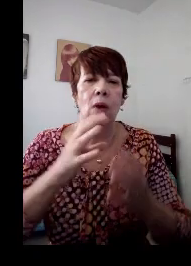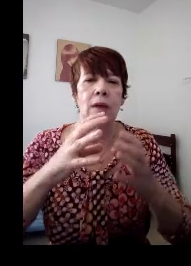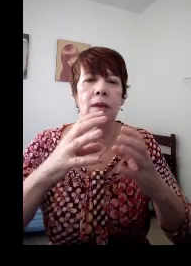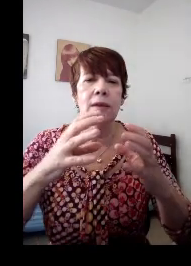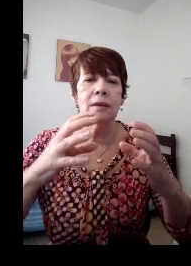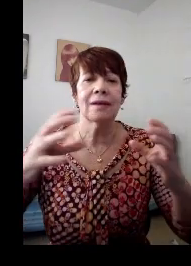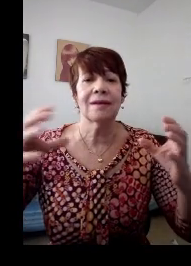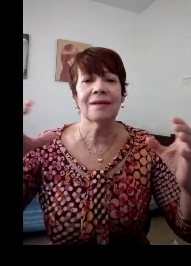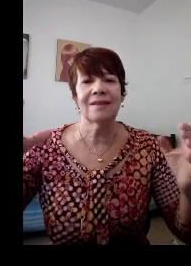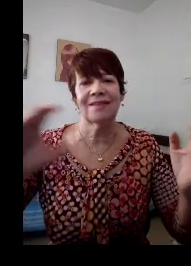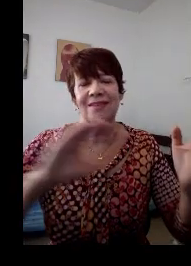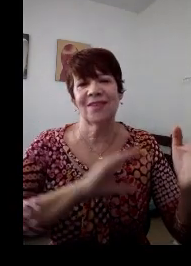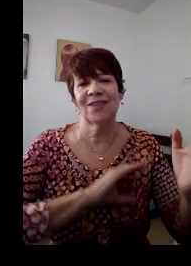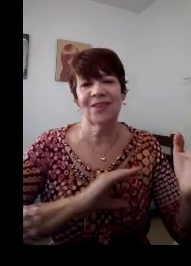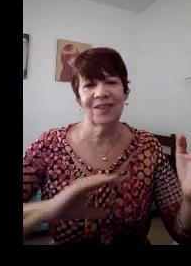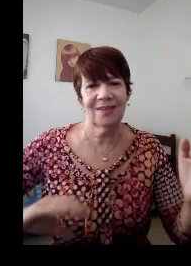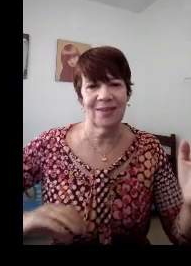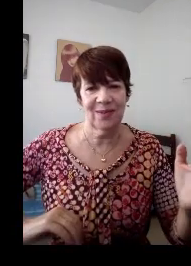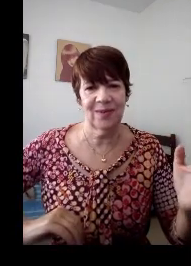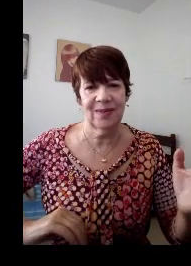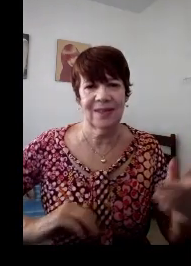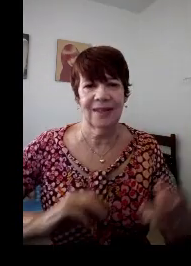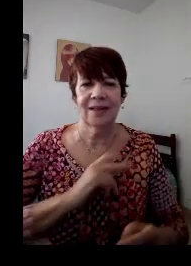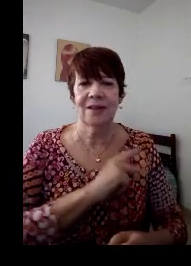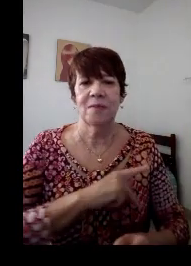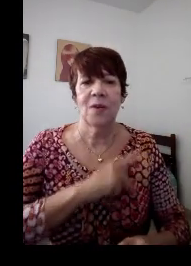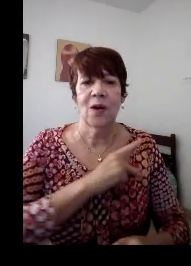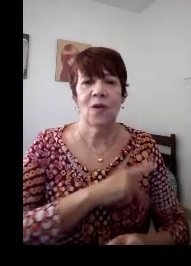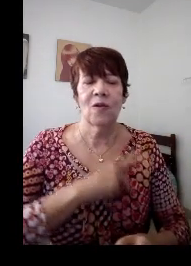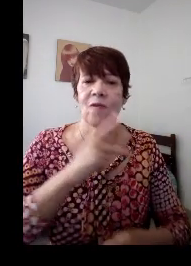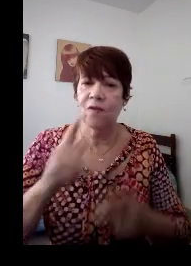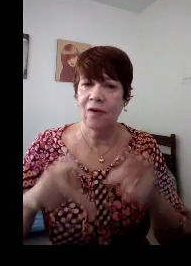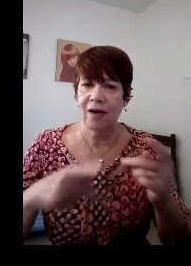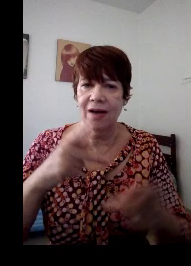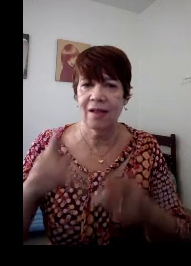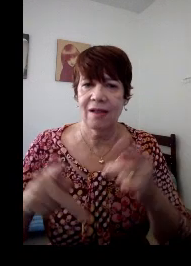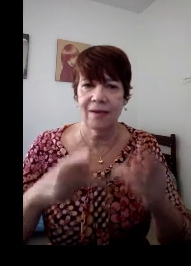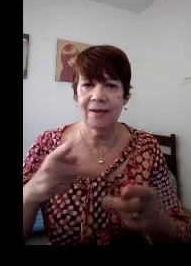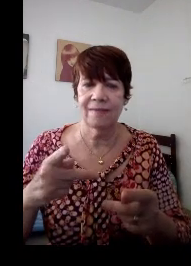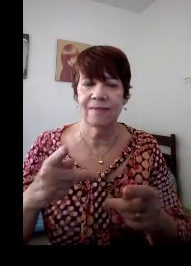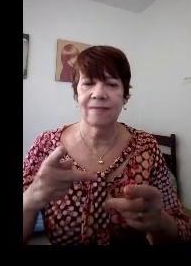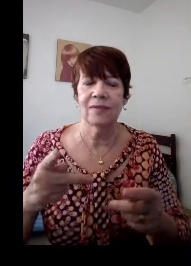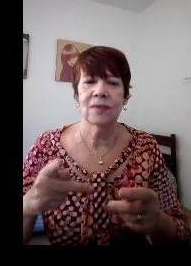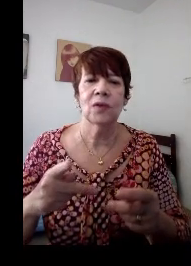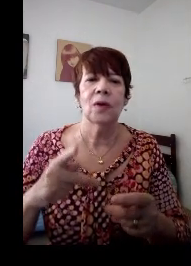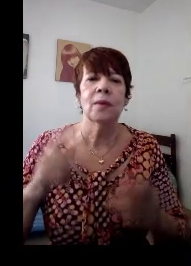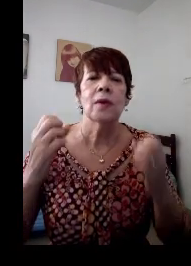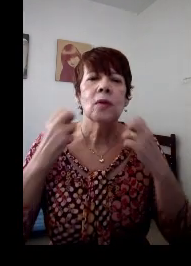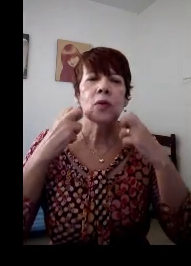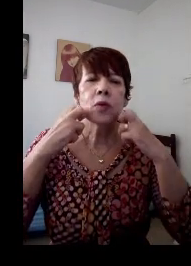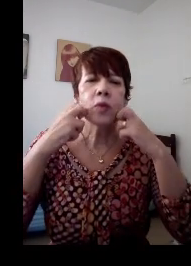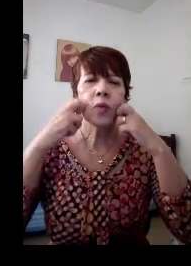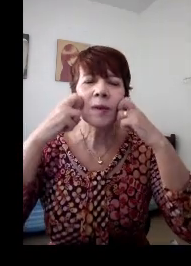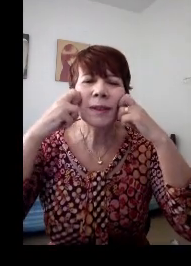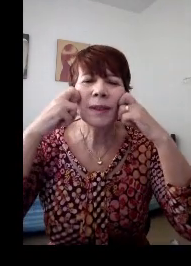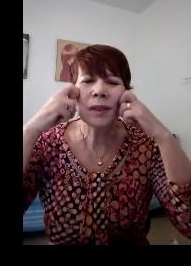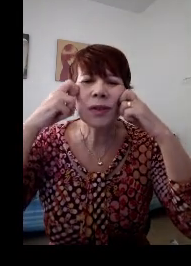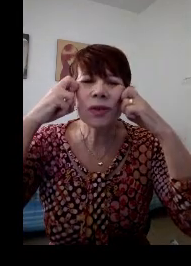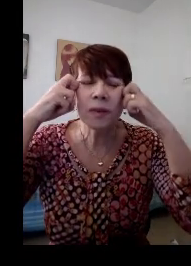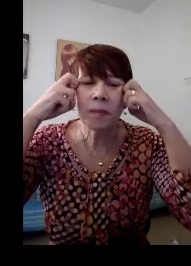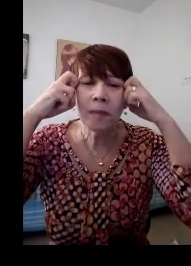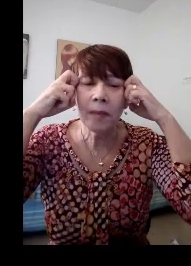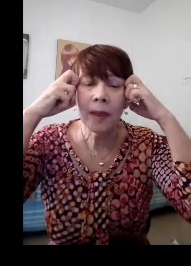constrangimento, porque lá em 2 Coríntios, na carta de Paulo, ele vai falar sobre esse